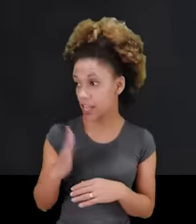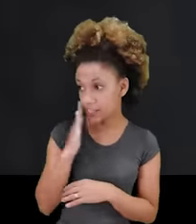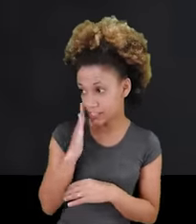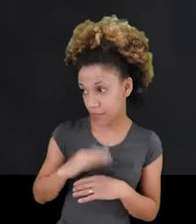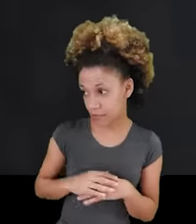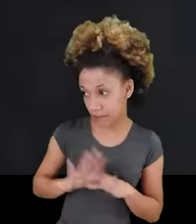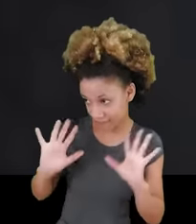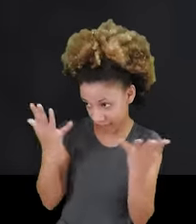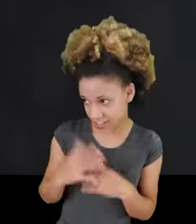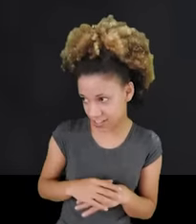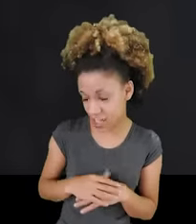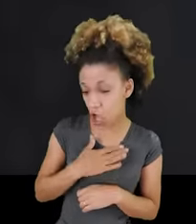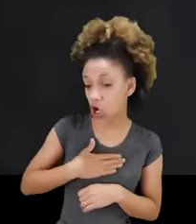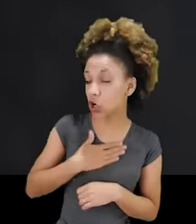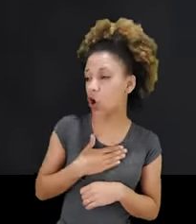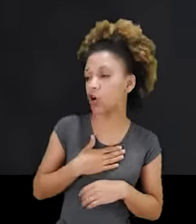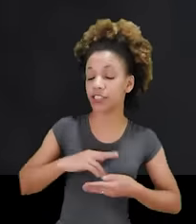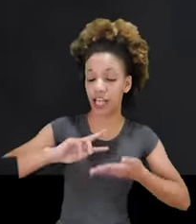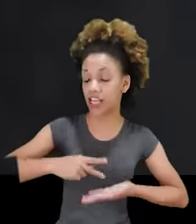Nós temos a coisa da sesta. É uma coisa muito...